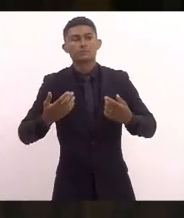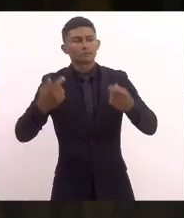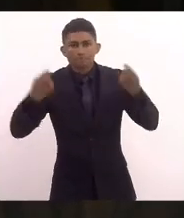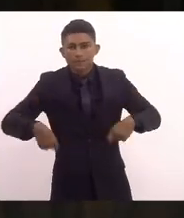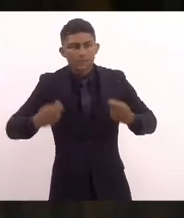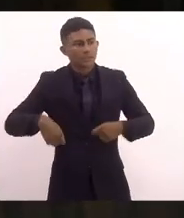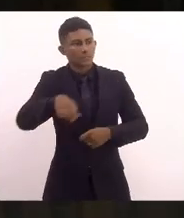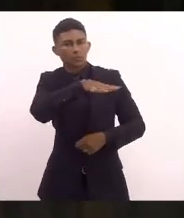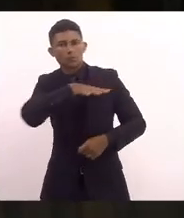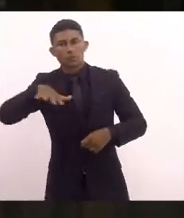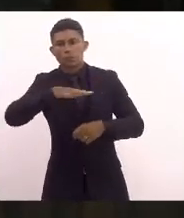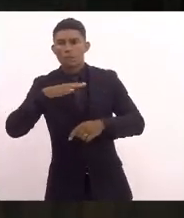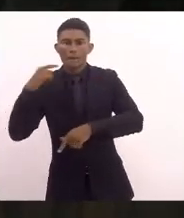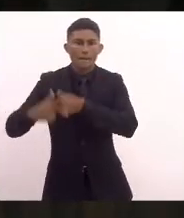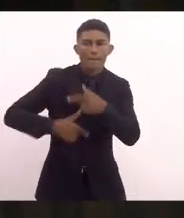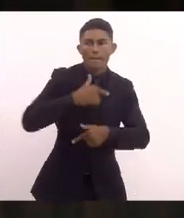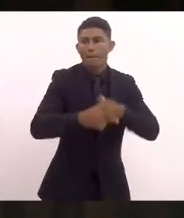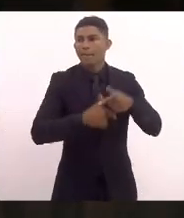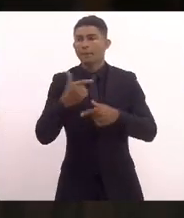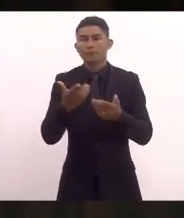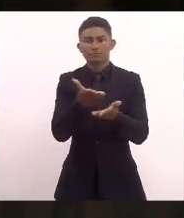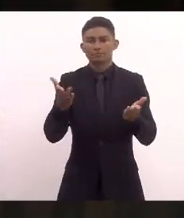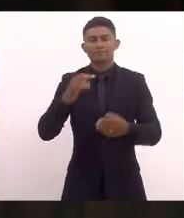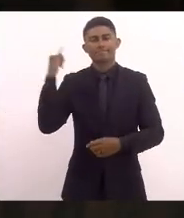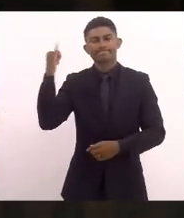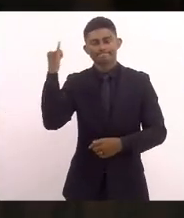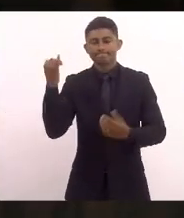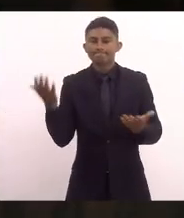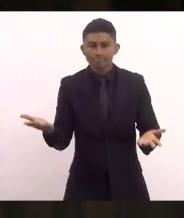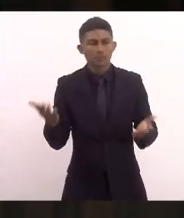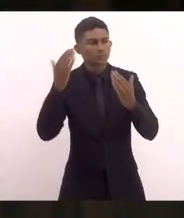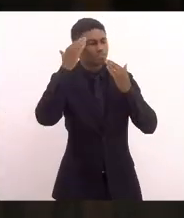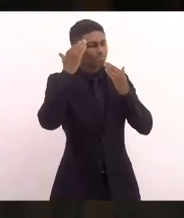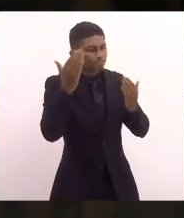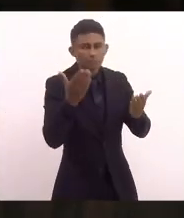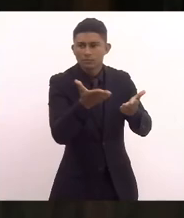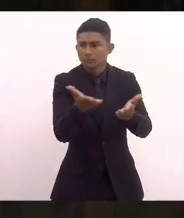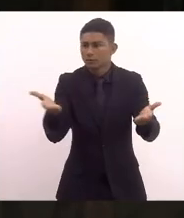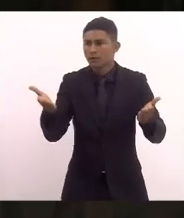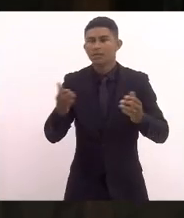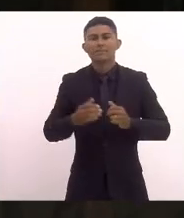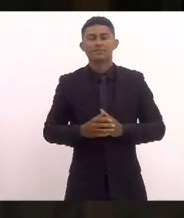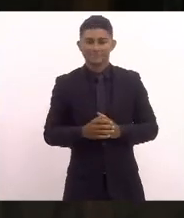que estão sempre escondidos. Então, obrigada a todos vocês, e está